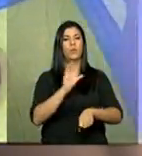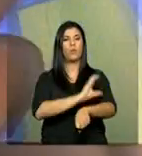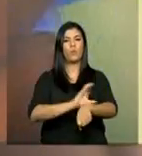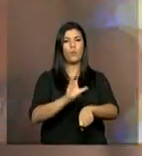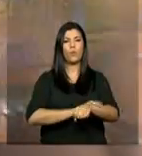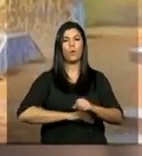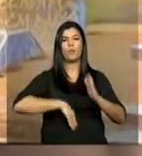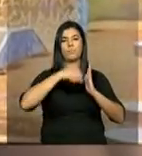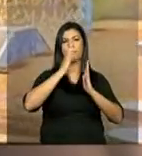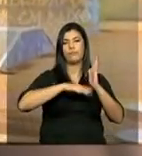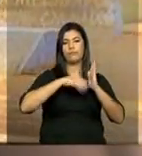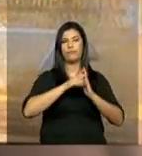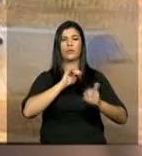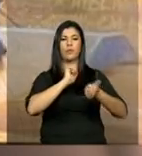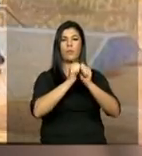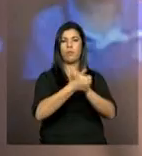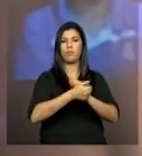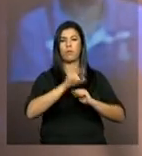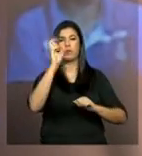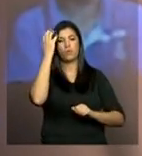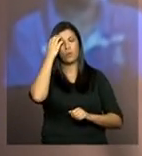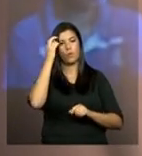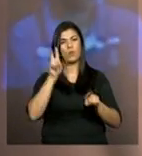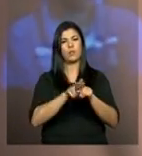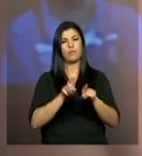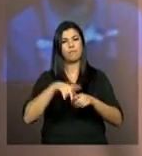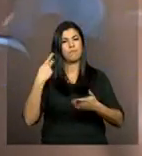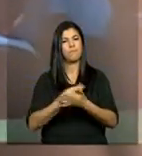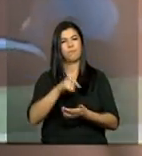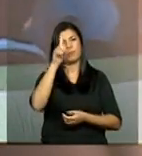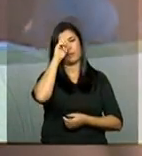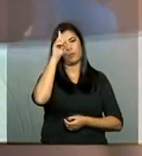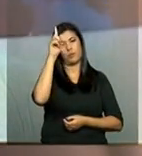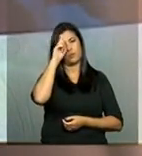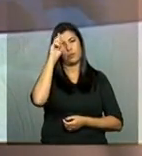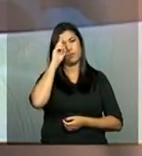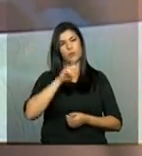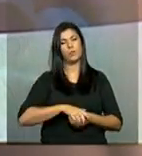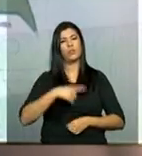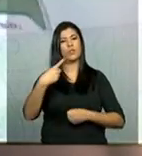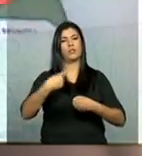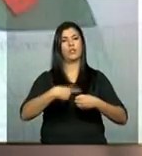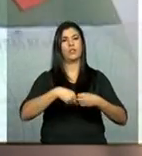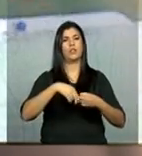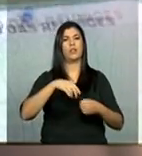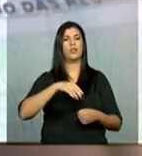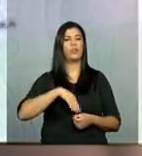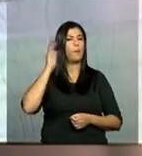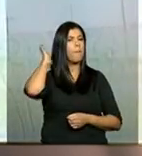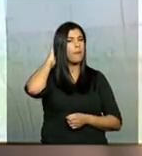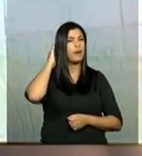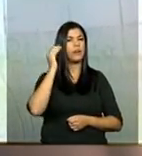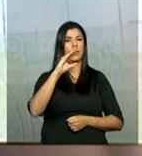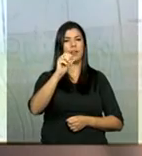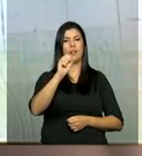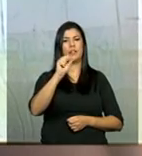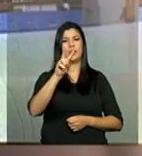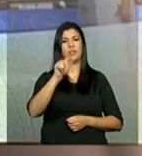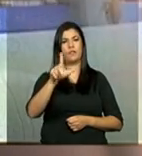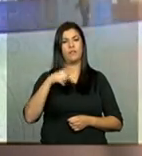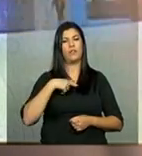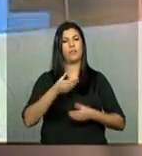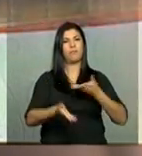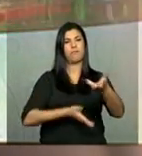de artes, esportes e cultura acontecem todos os dias no CEL de Cascavel, no Paraná, atendendo